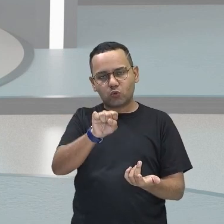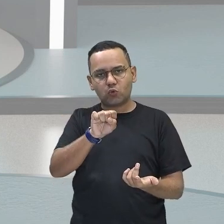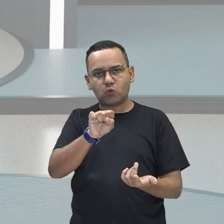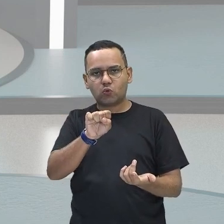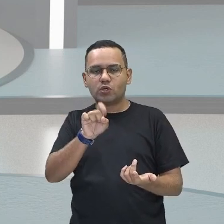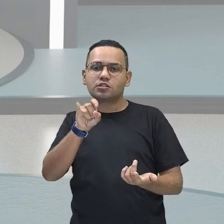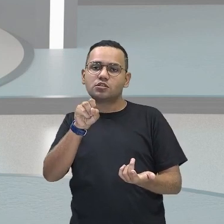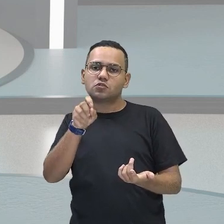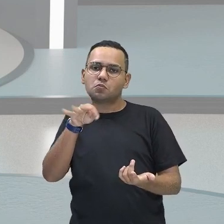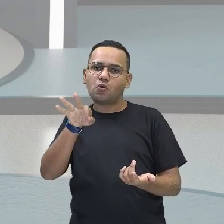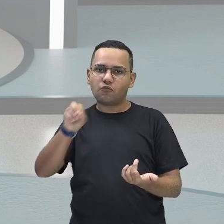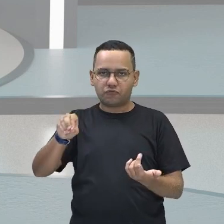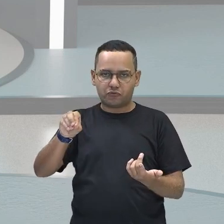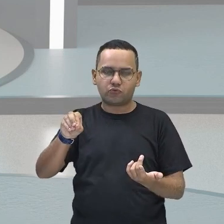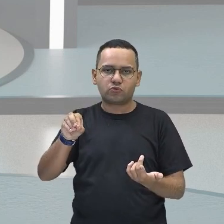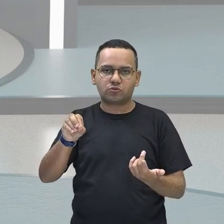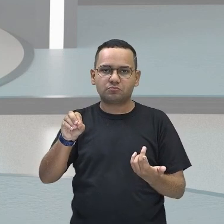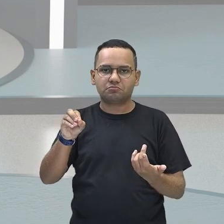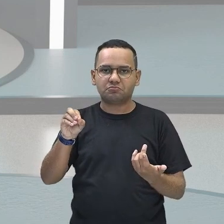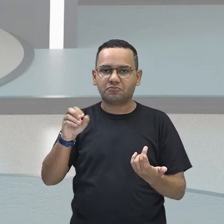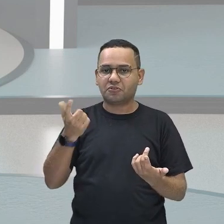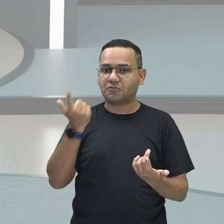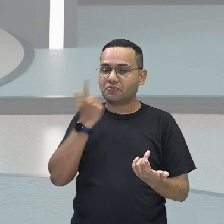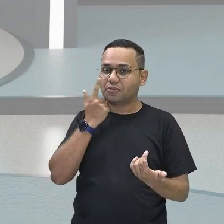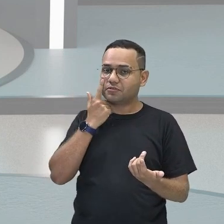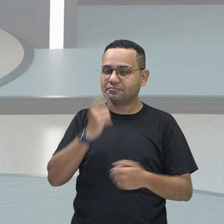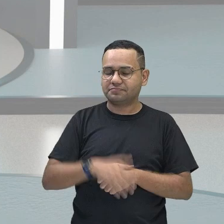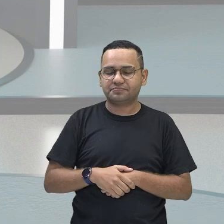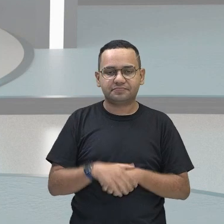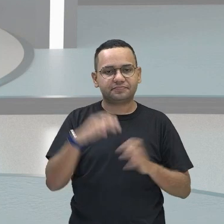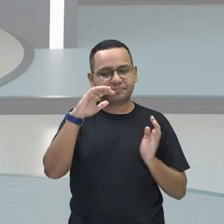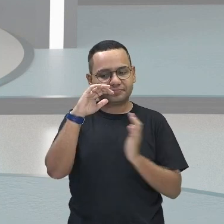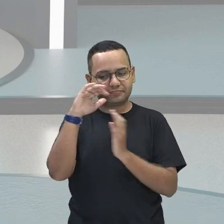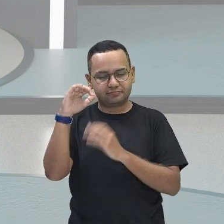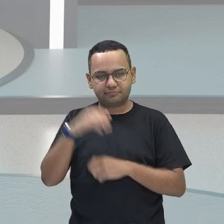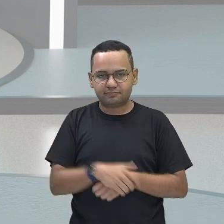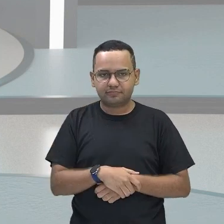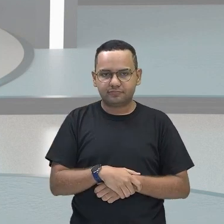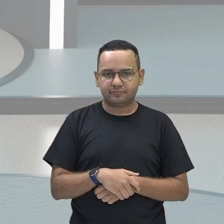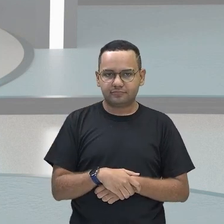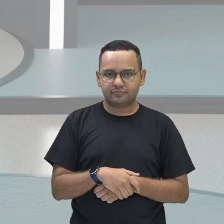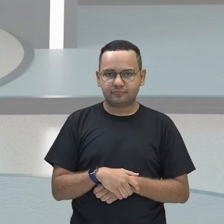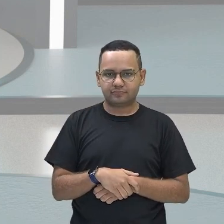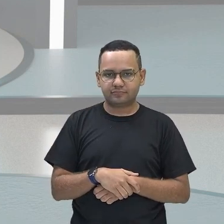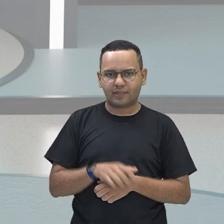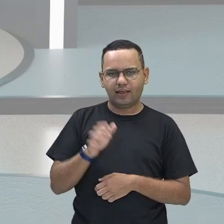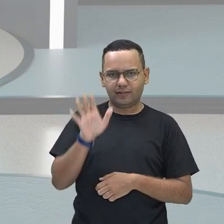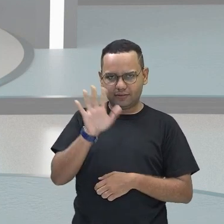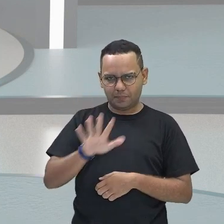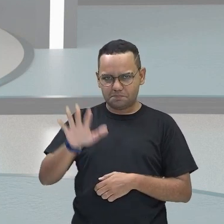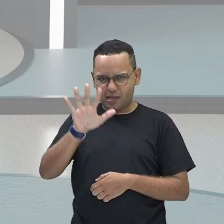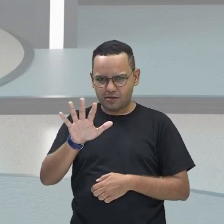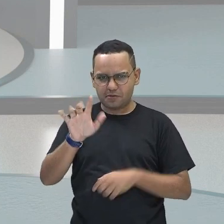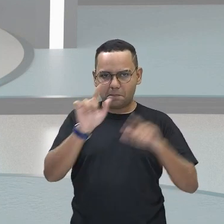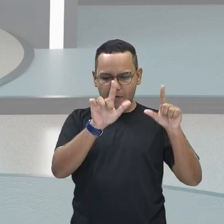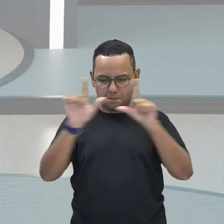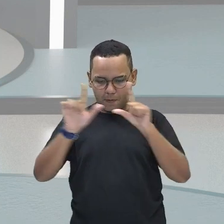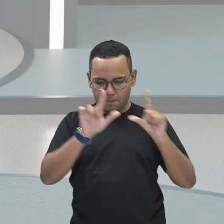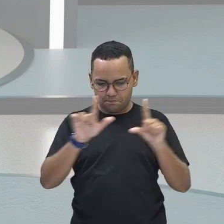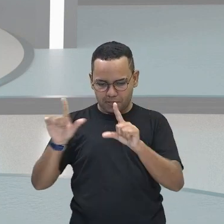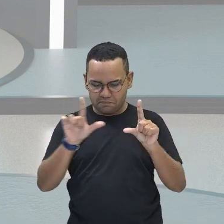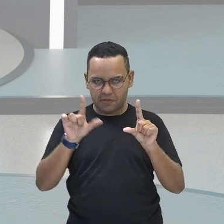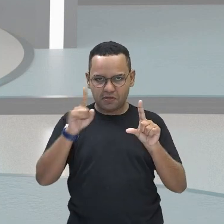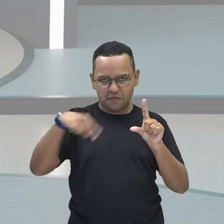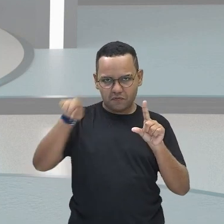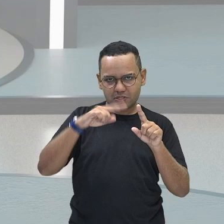a oportunidade de descobrir agora olhando essas imagens você talvez Ah se identifique ou vocês talvez já